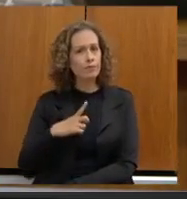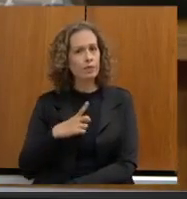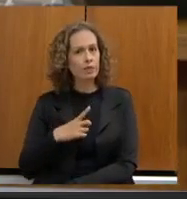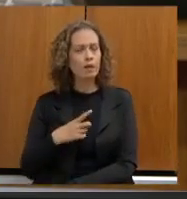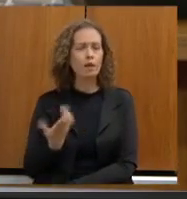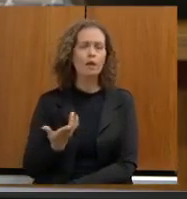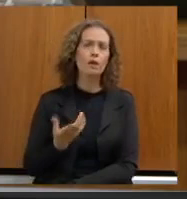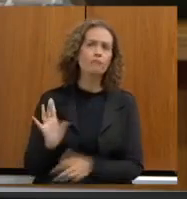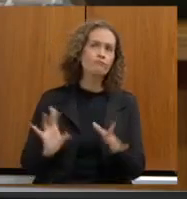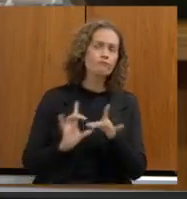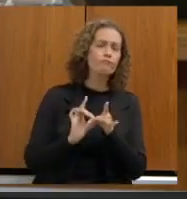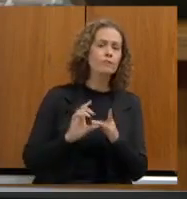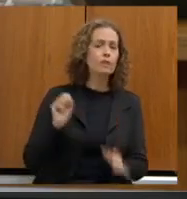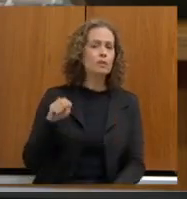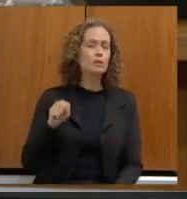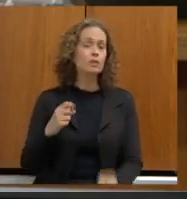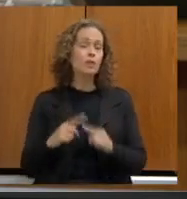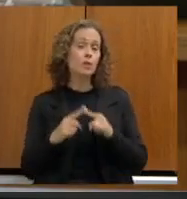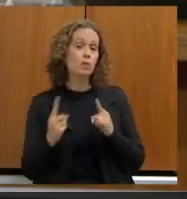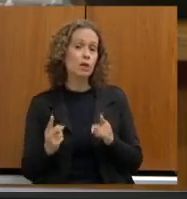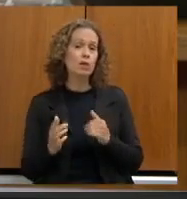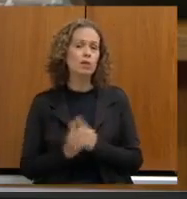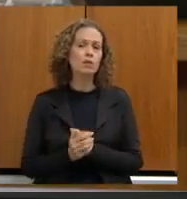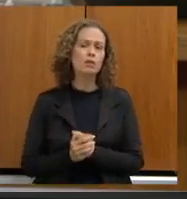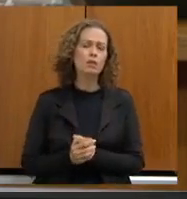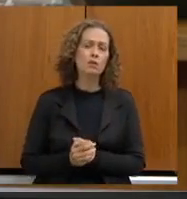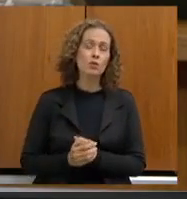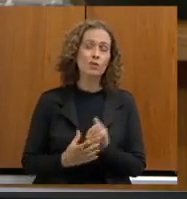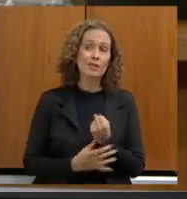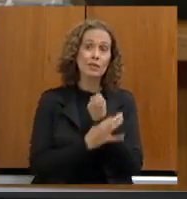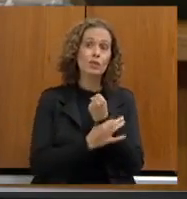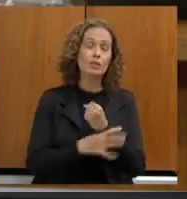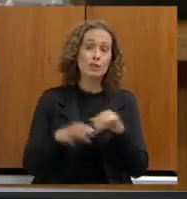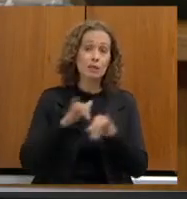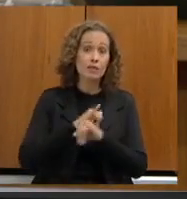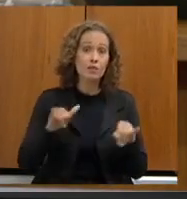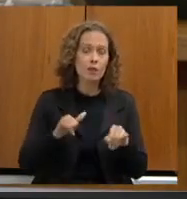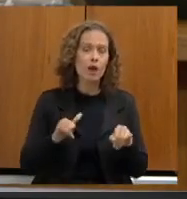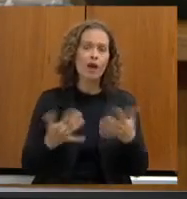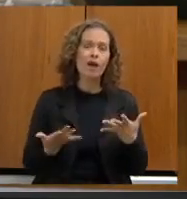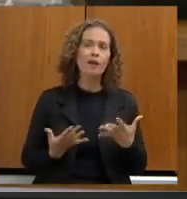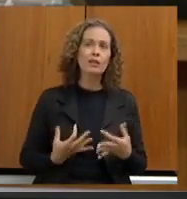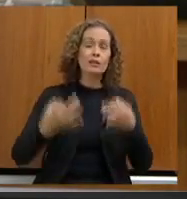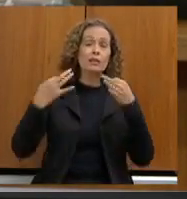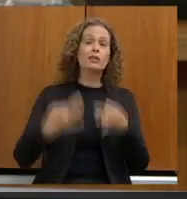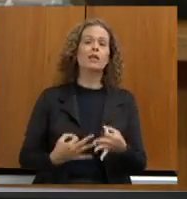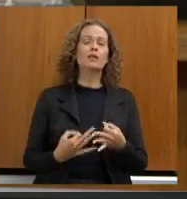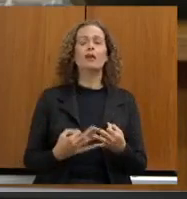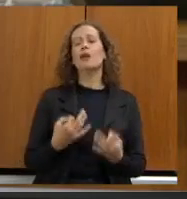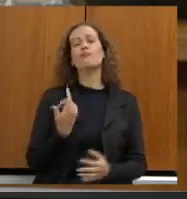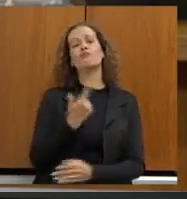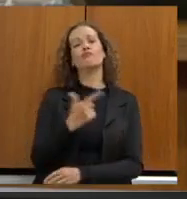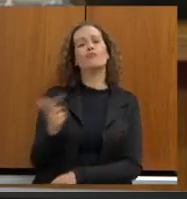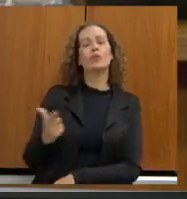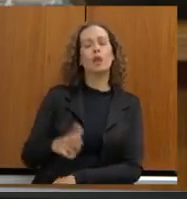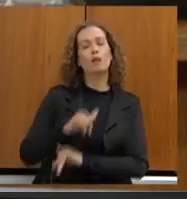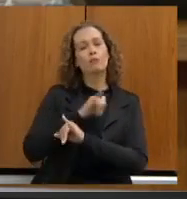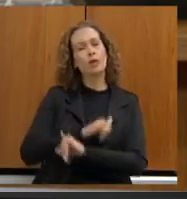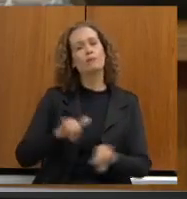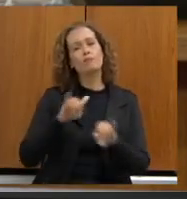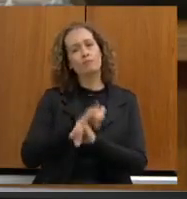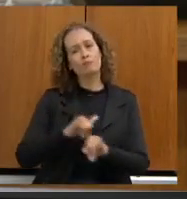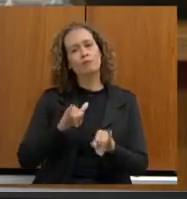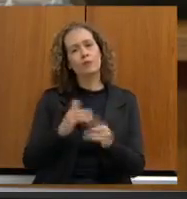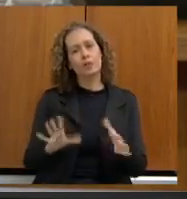mas para afirmar que com segurança não tem os elementos digamos assim suficientes para fazer esta